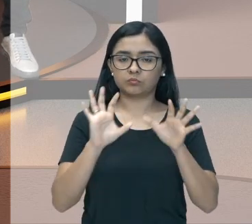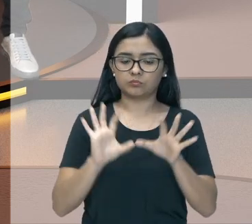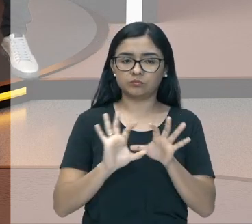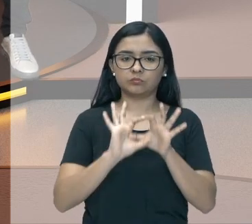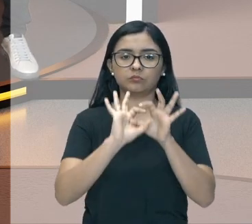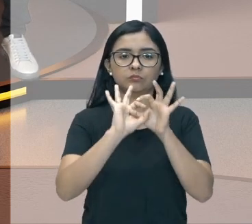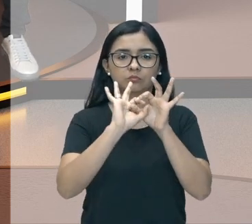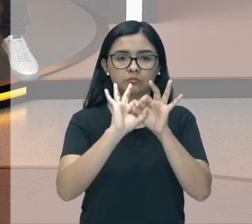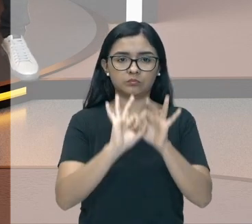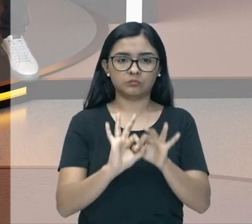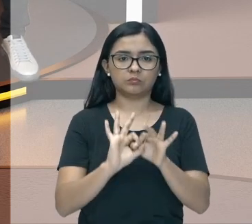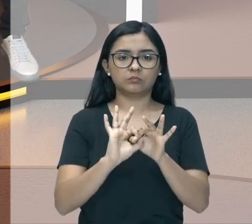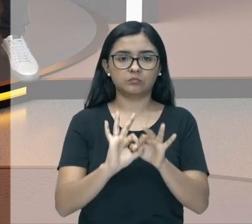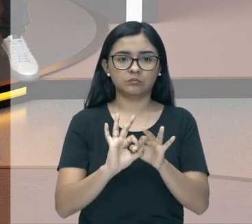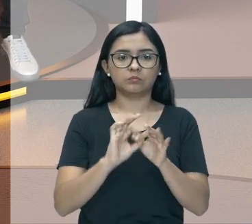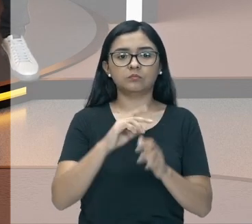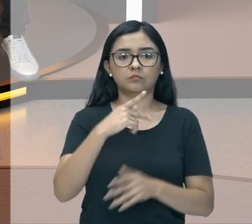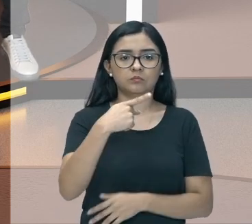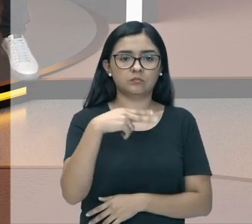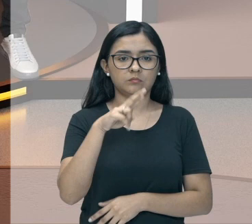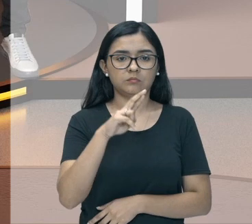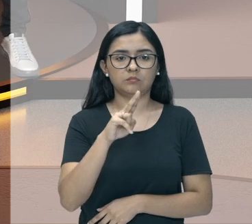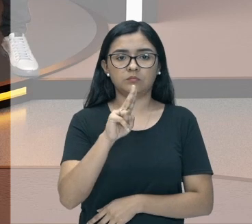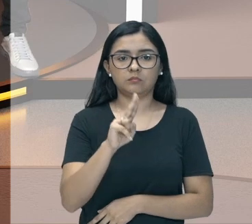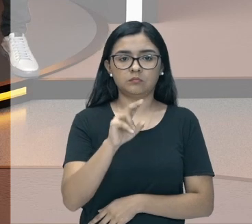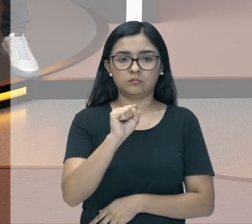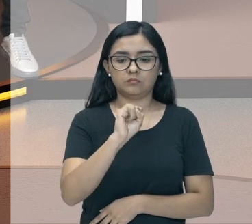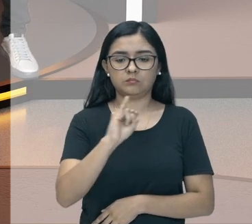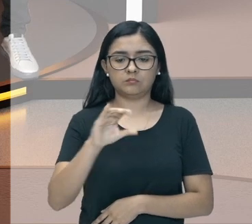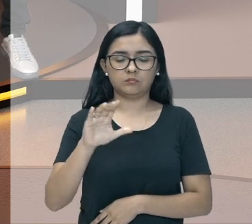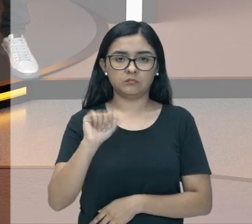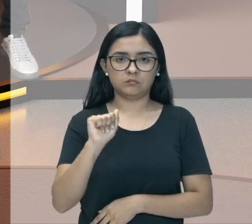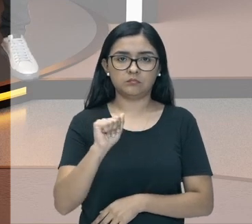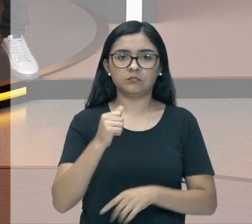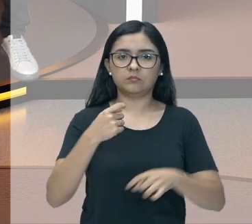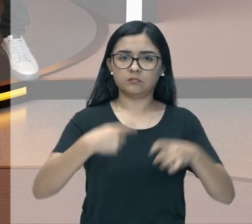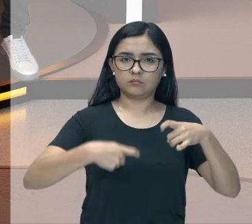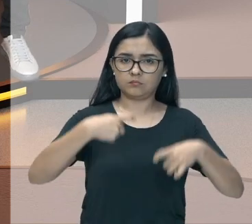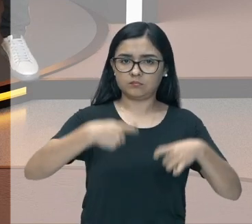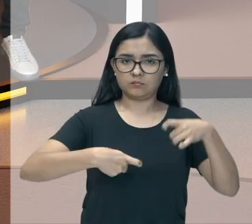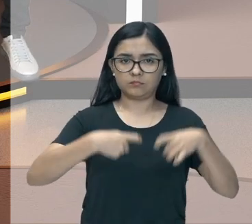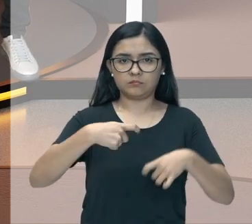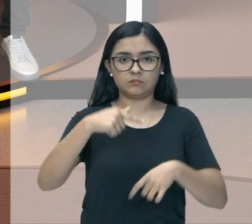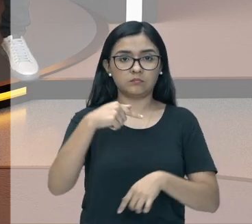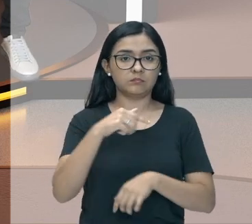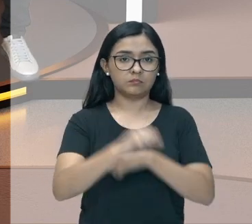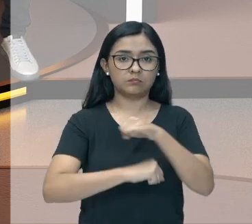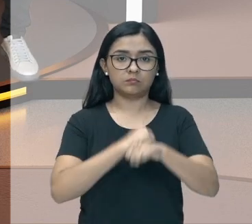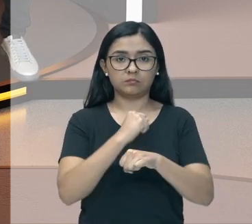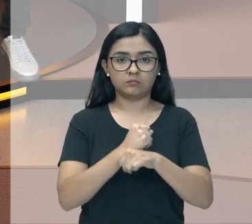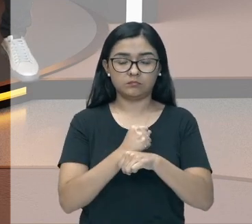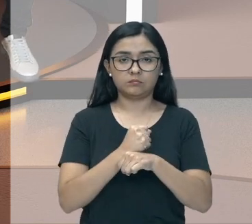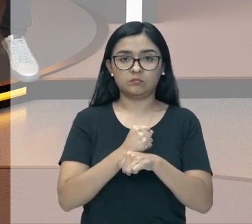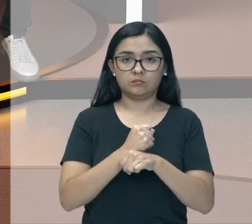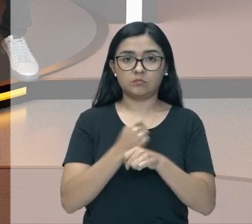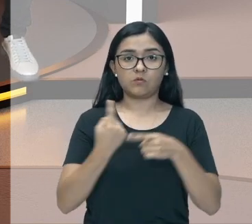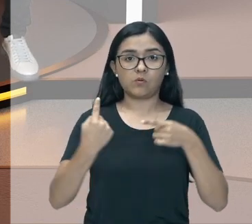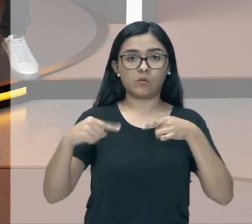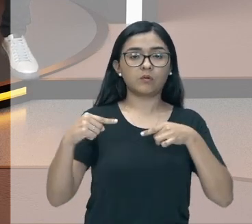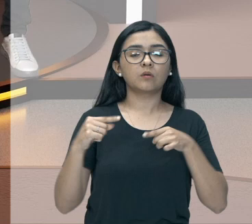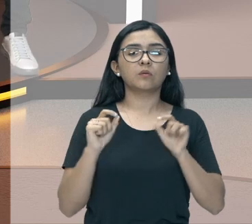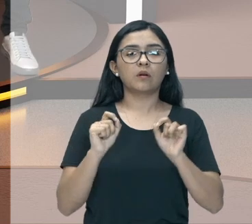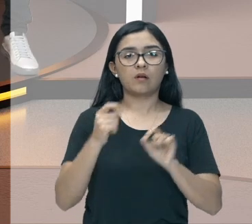Prússia, entrou em guerra, a famosa Guerra dos 7 Anos, com a França, certo? Vamos